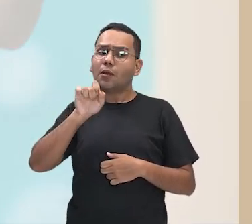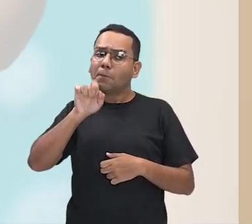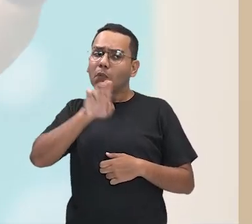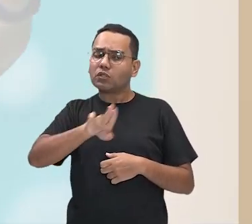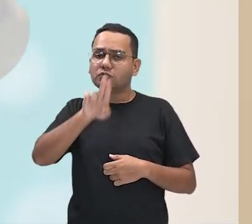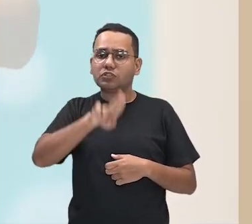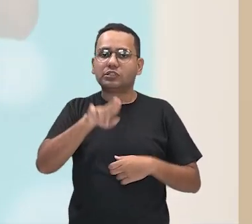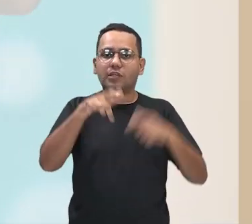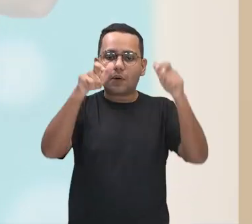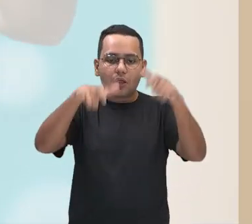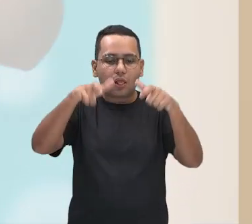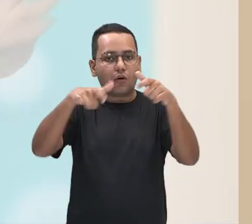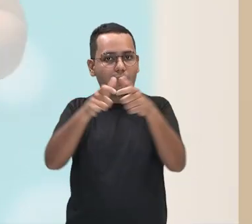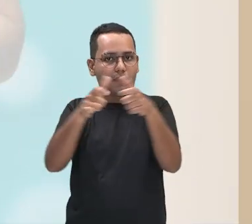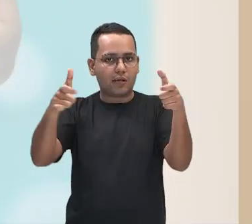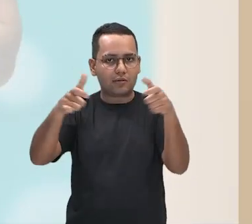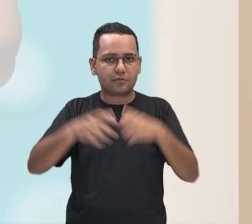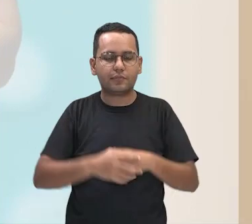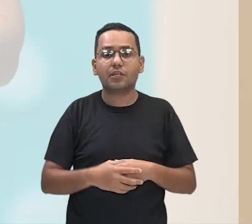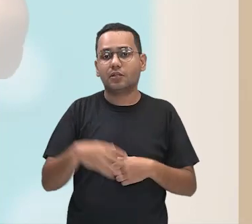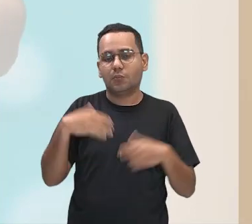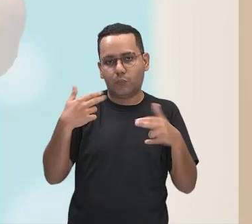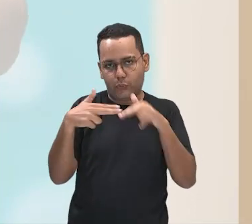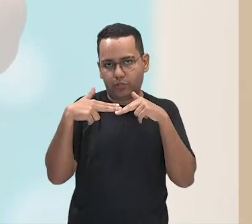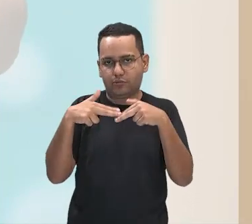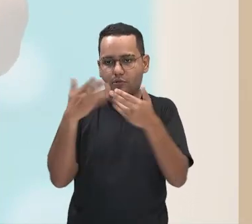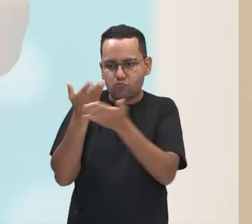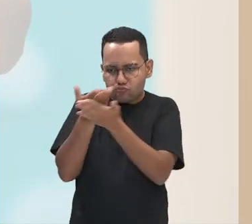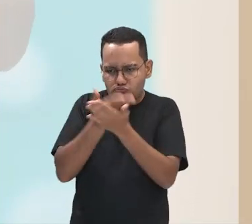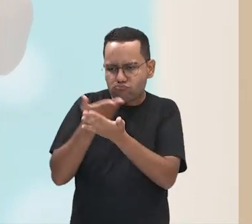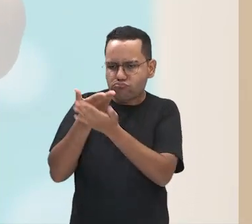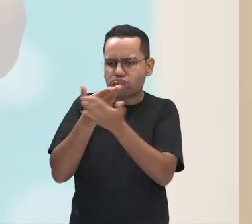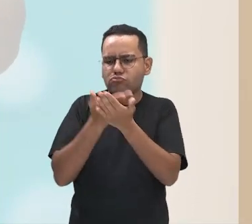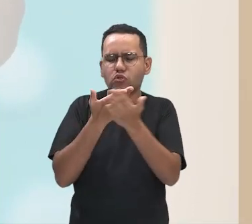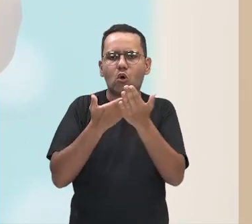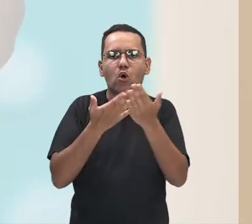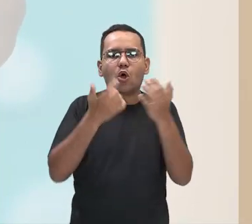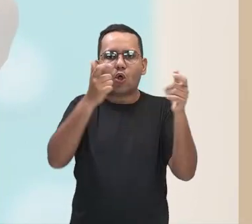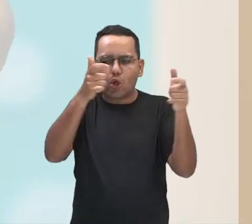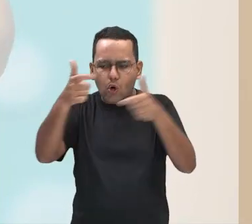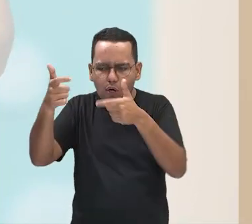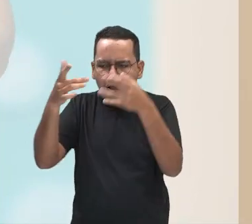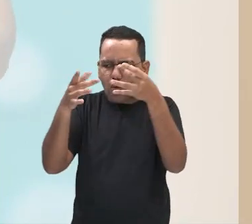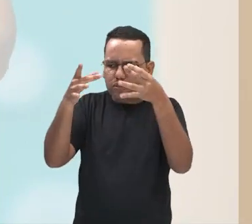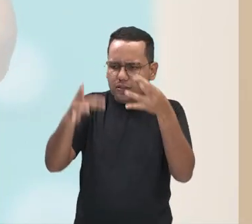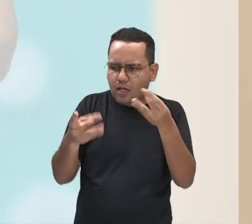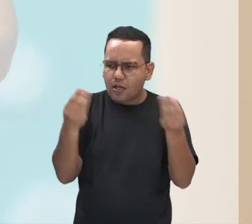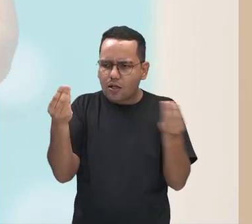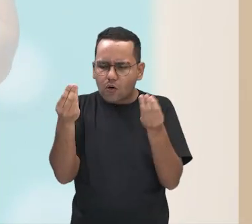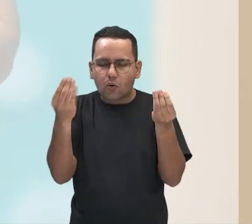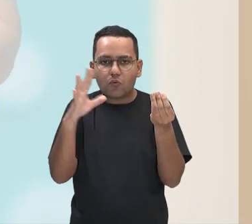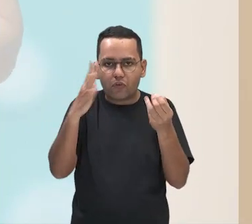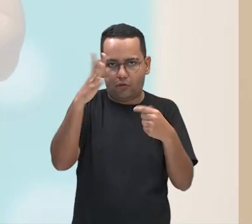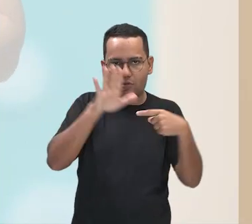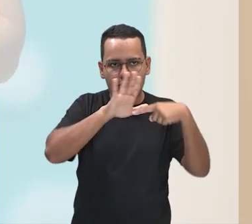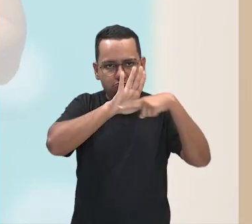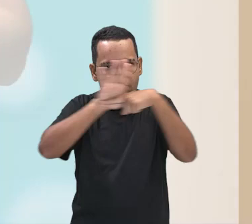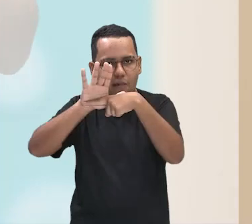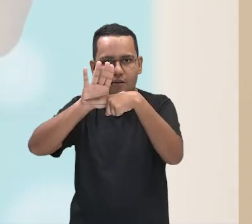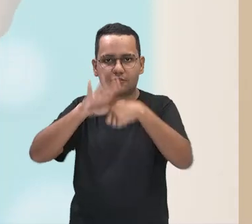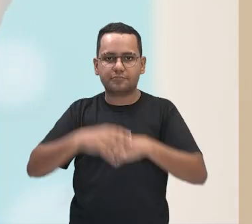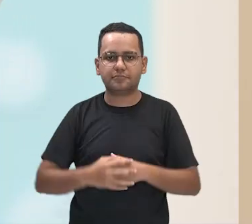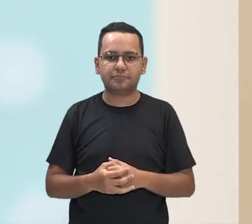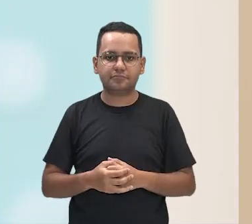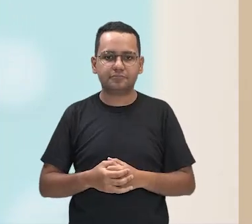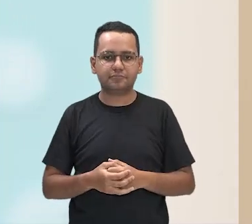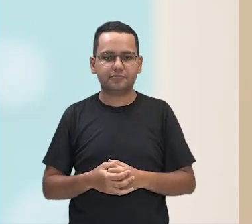feito um estudo da área daquele monumento para eles organizarem como essa projeção tem que ser feita. Né? Então, a